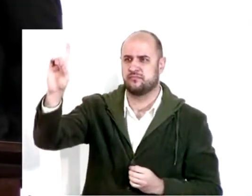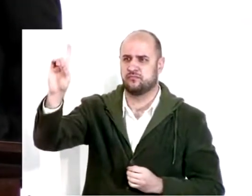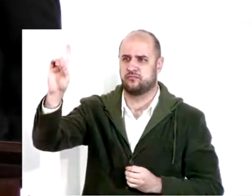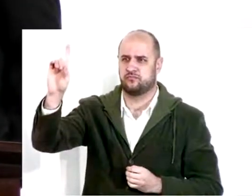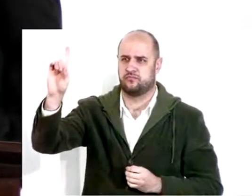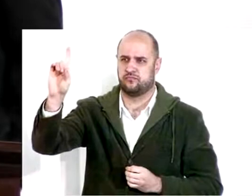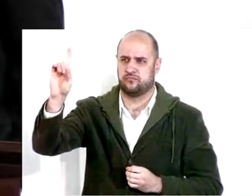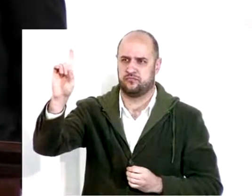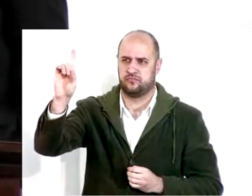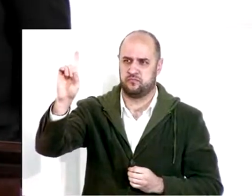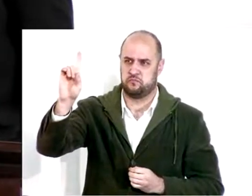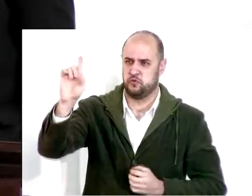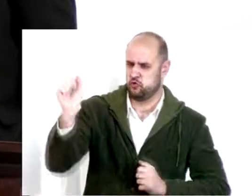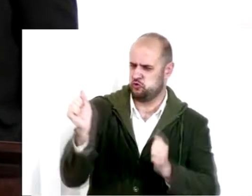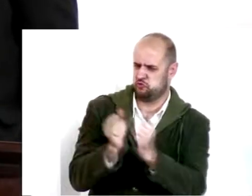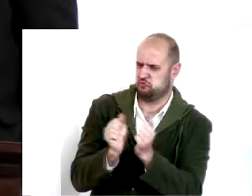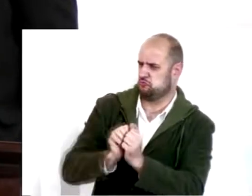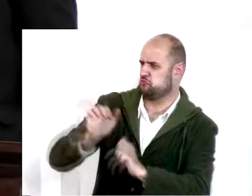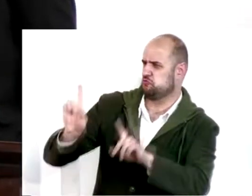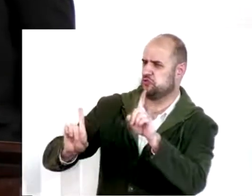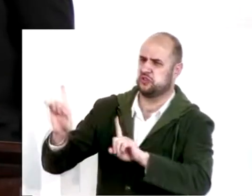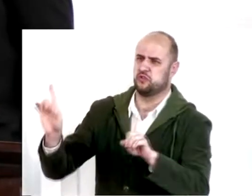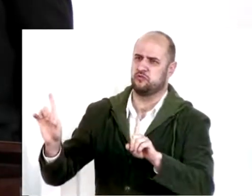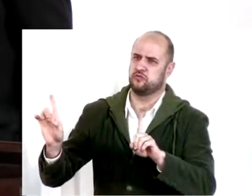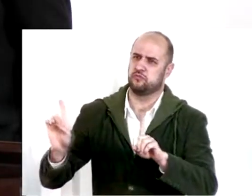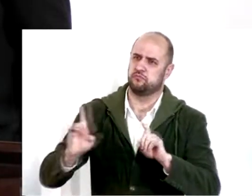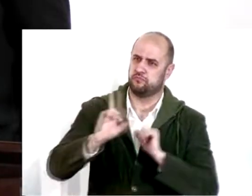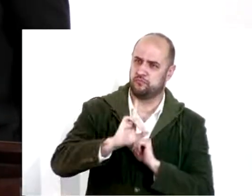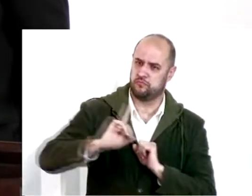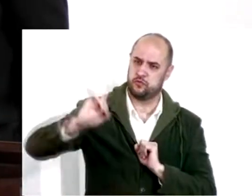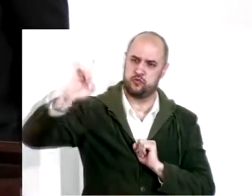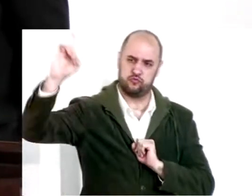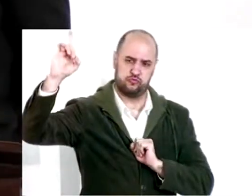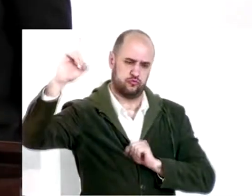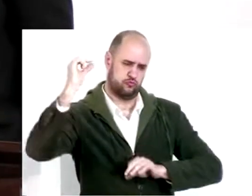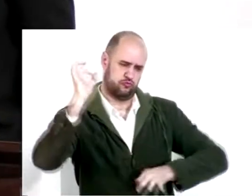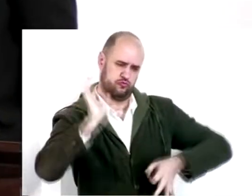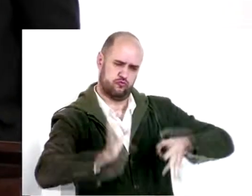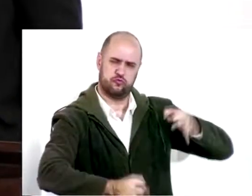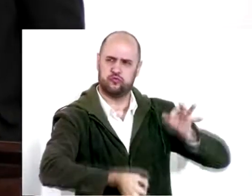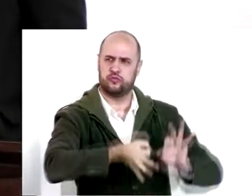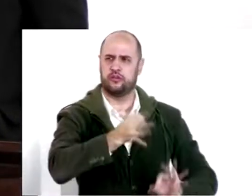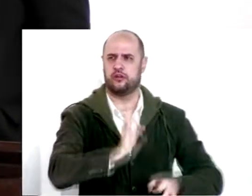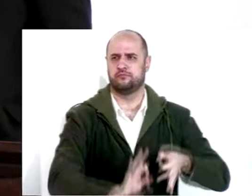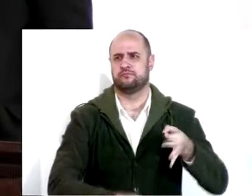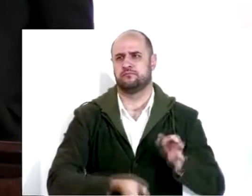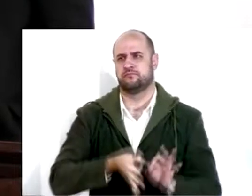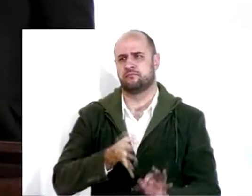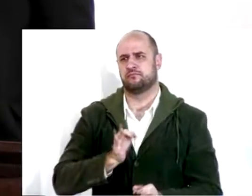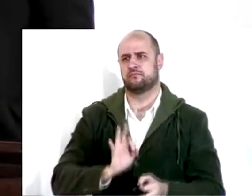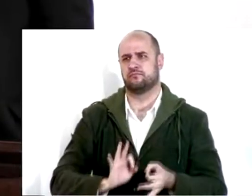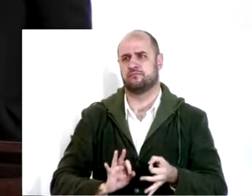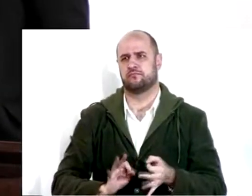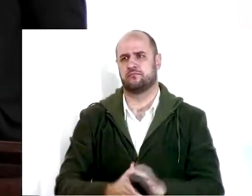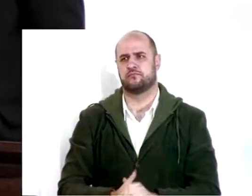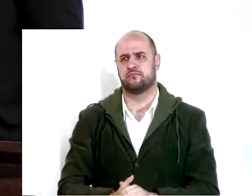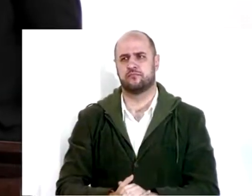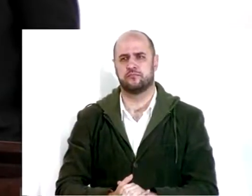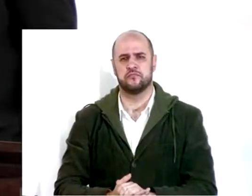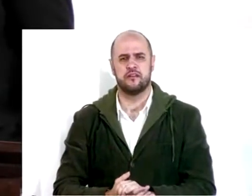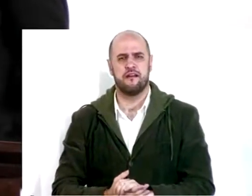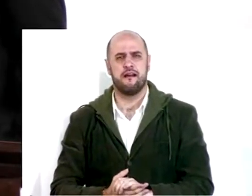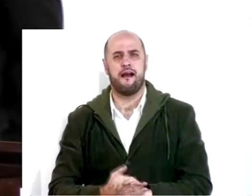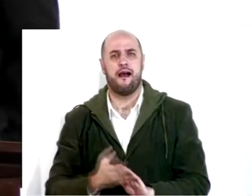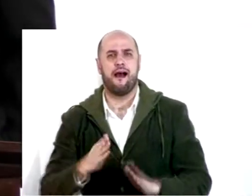dos deuses, estabelece o seu julgamento. Até quando